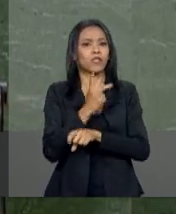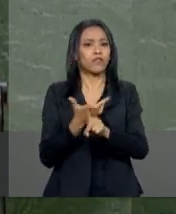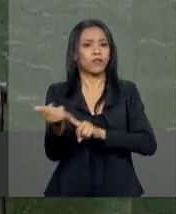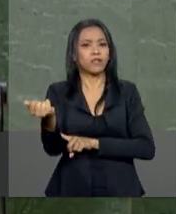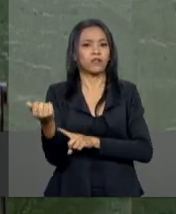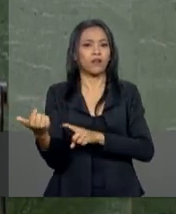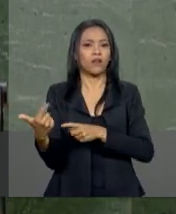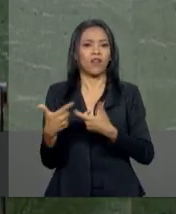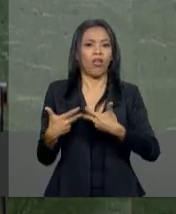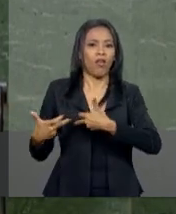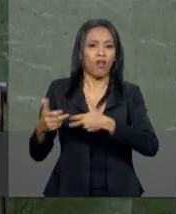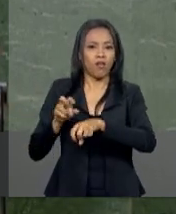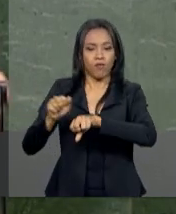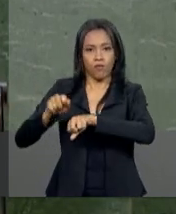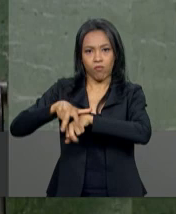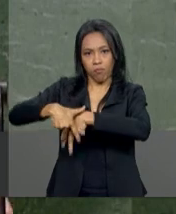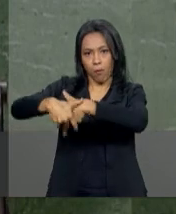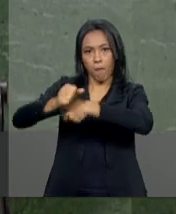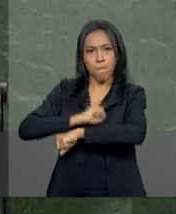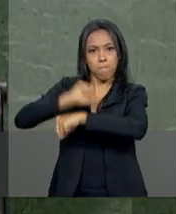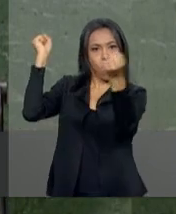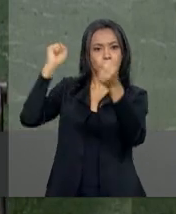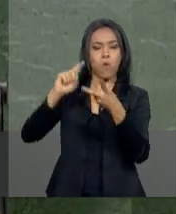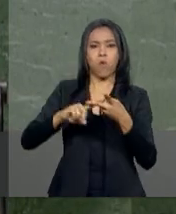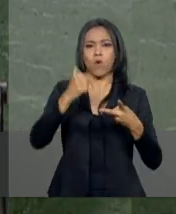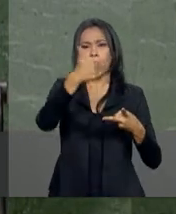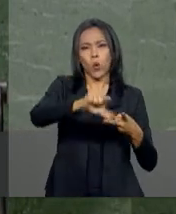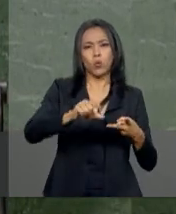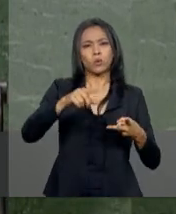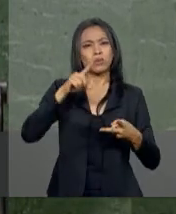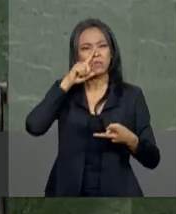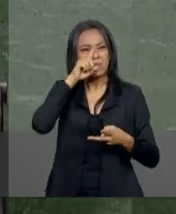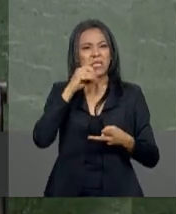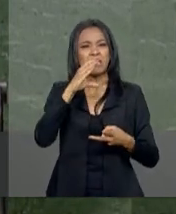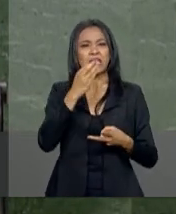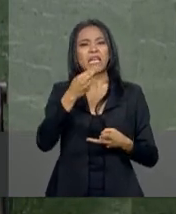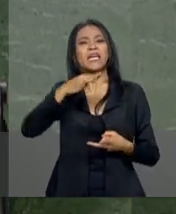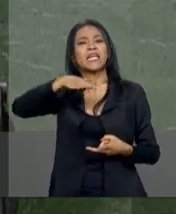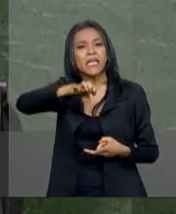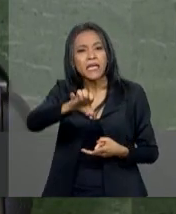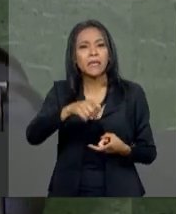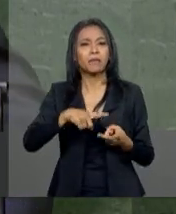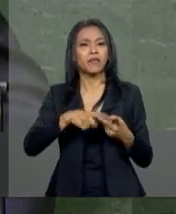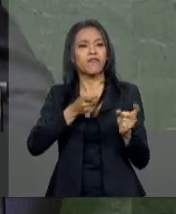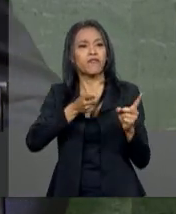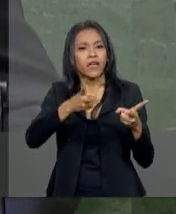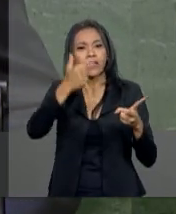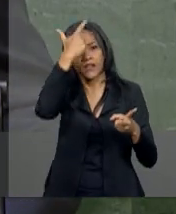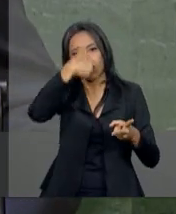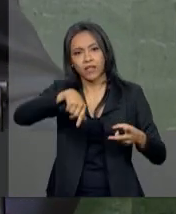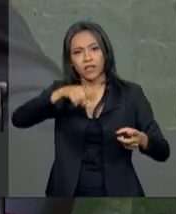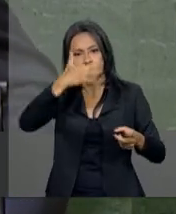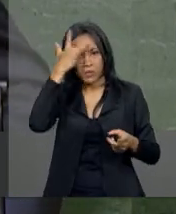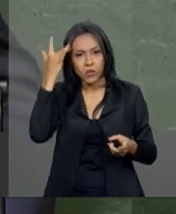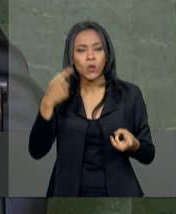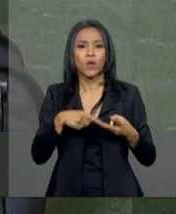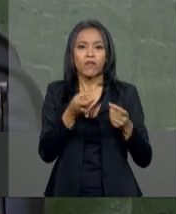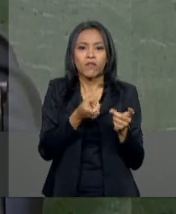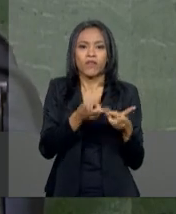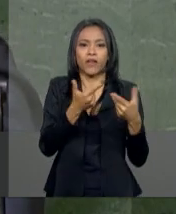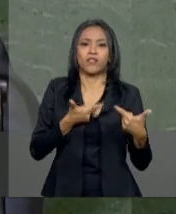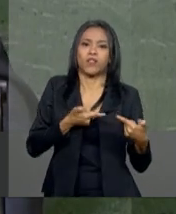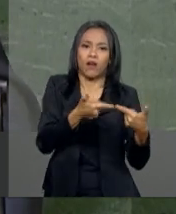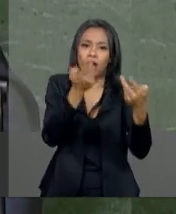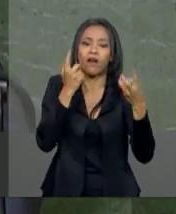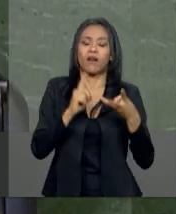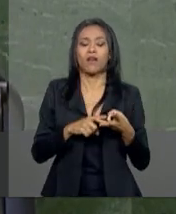para combater os crimes transnacionais o tráfico de pessoas o tráfico de armas o tráfico